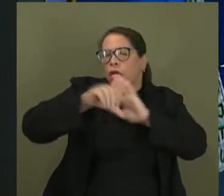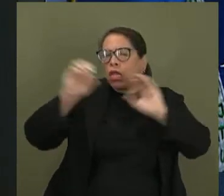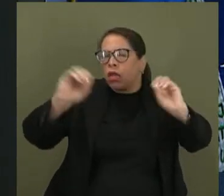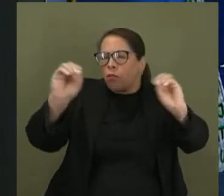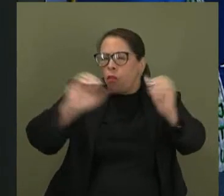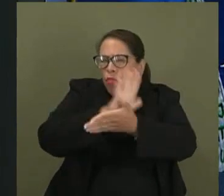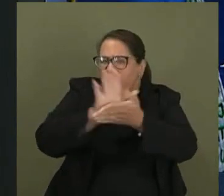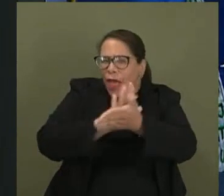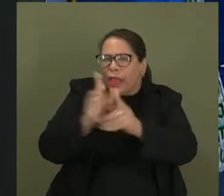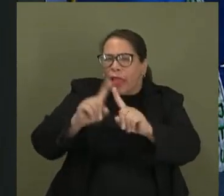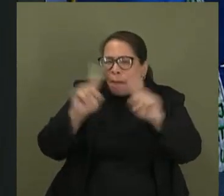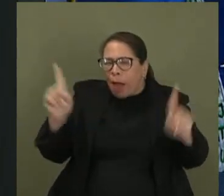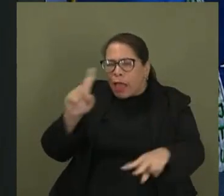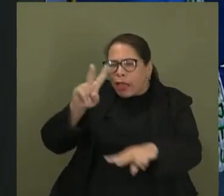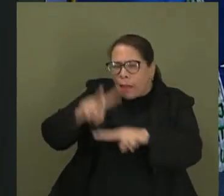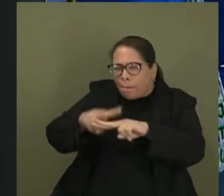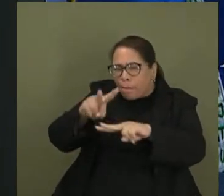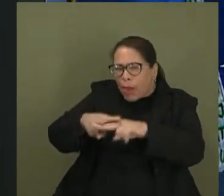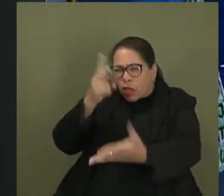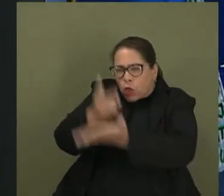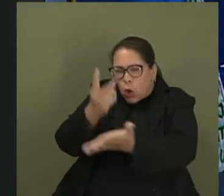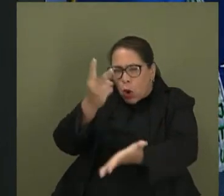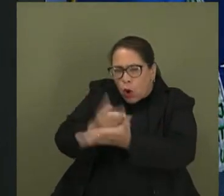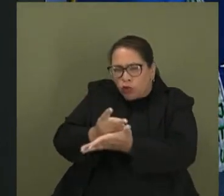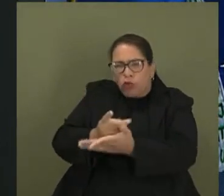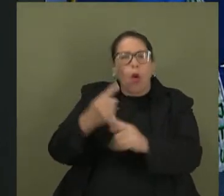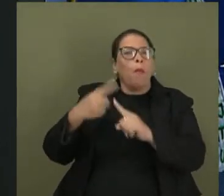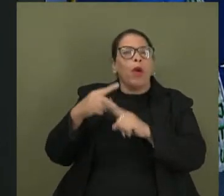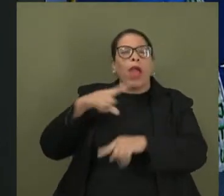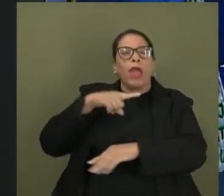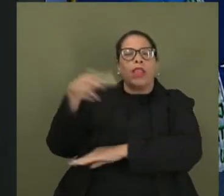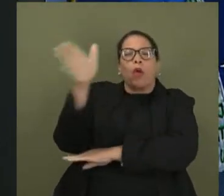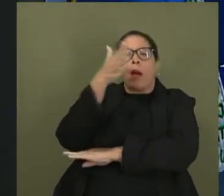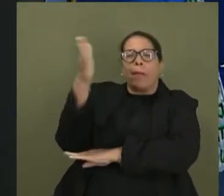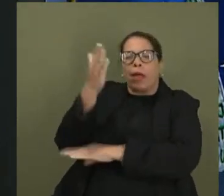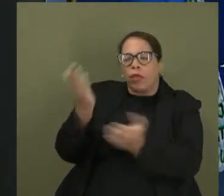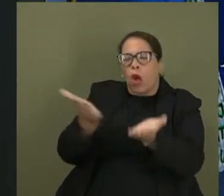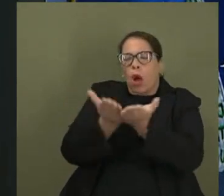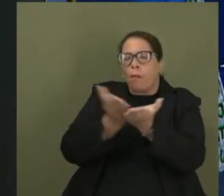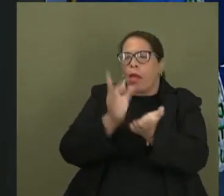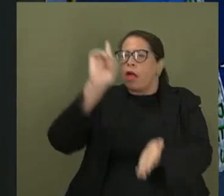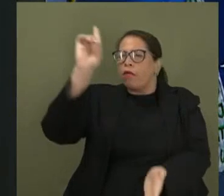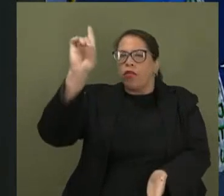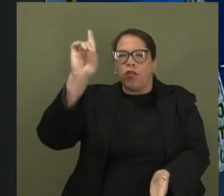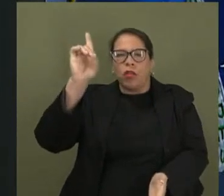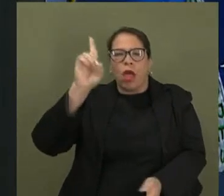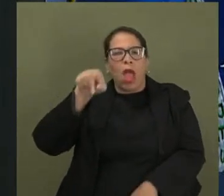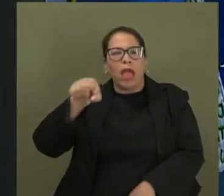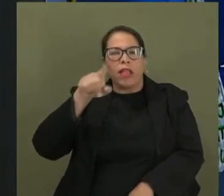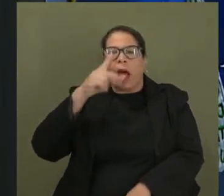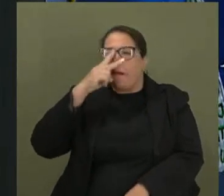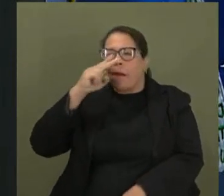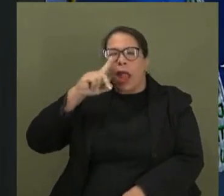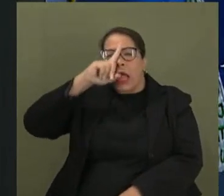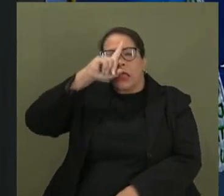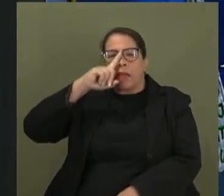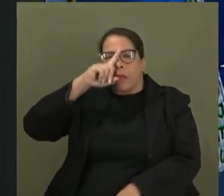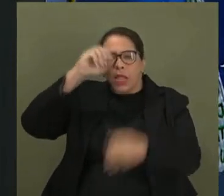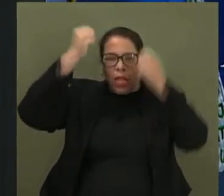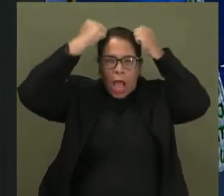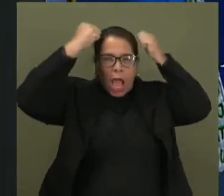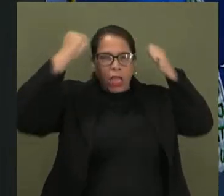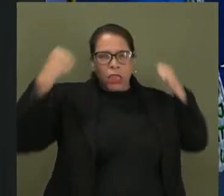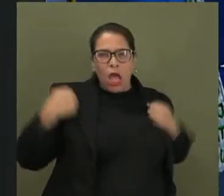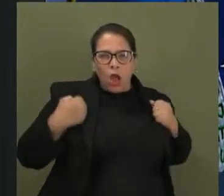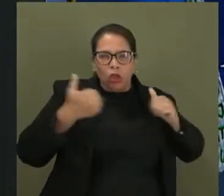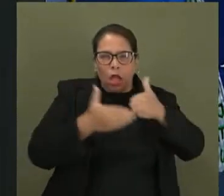são detidos, portando apenas uma bandeira do Brasil e uma Bíblia, e tratados como perigosos terroristas e